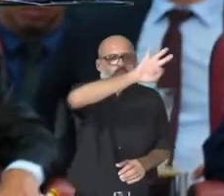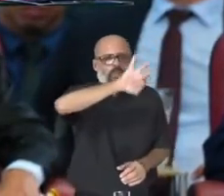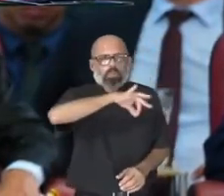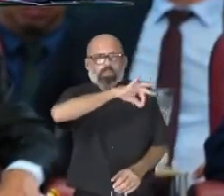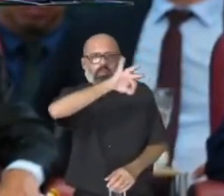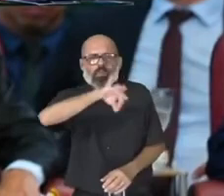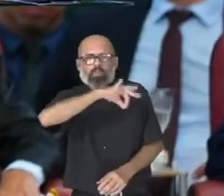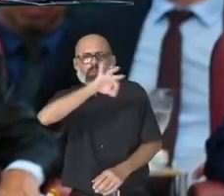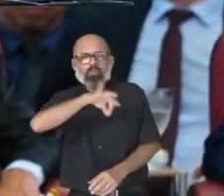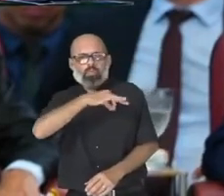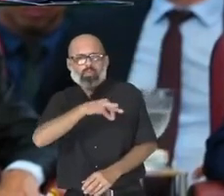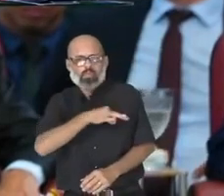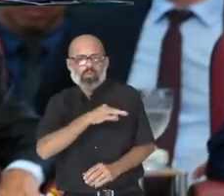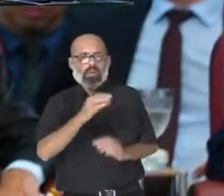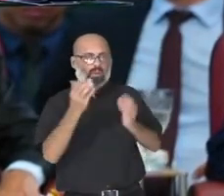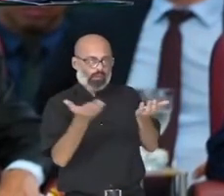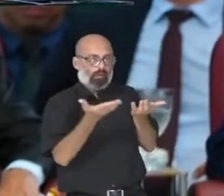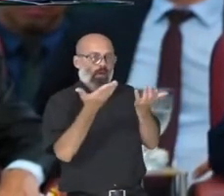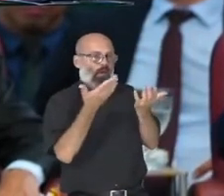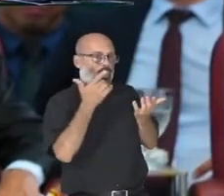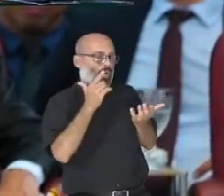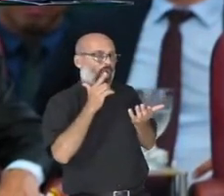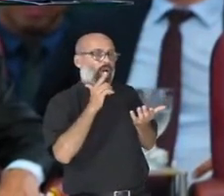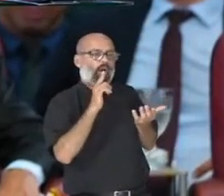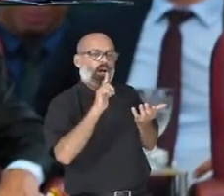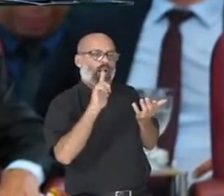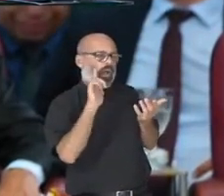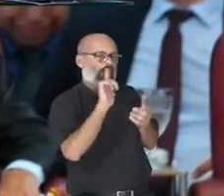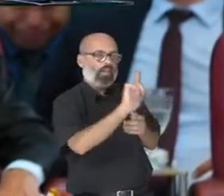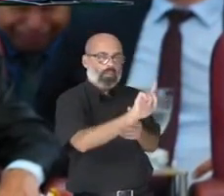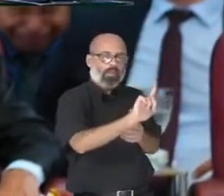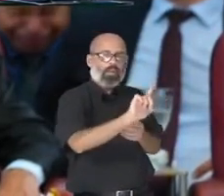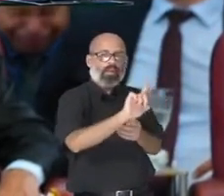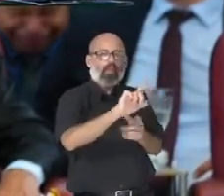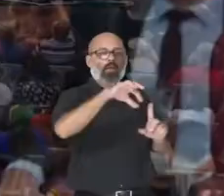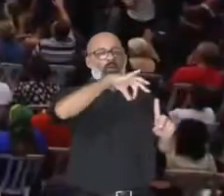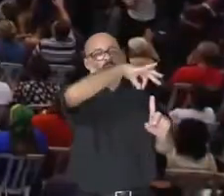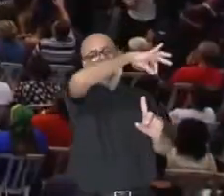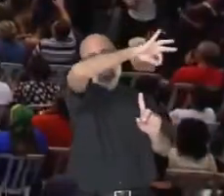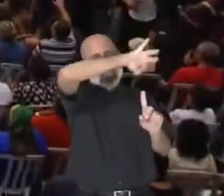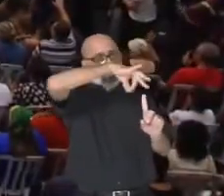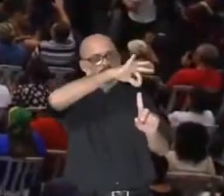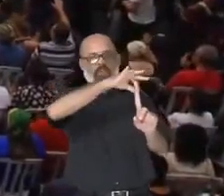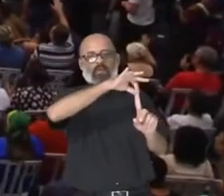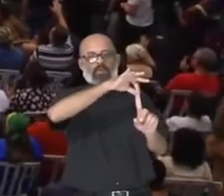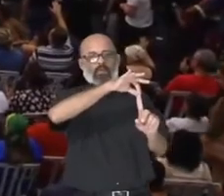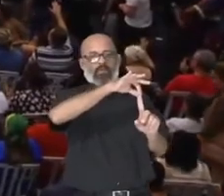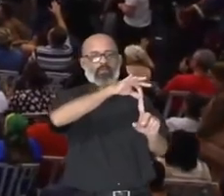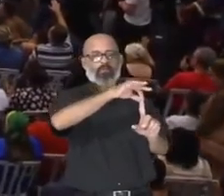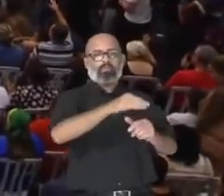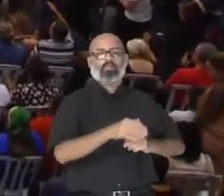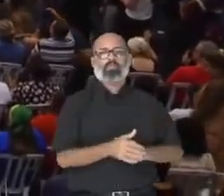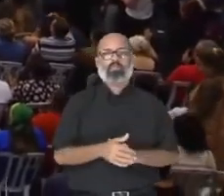e disse: recebei o Espírito Santo.